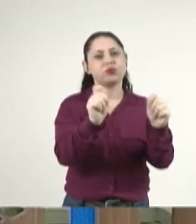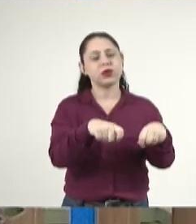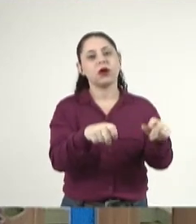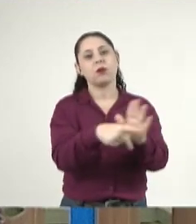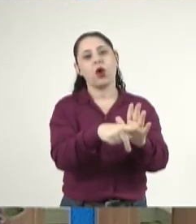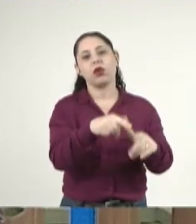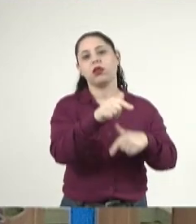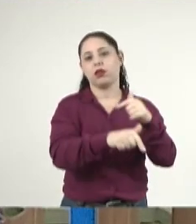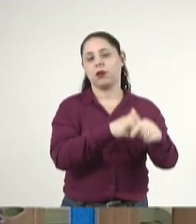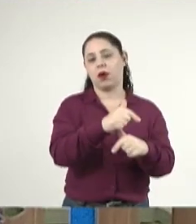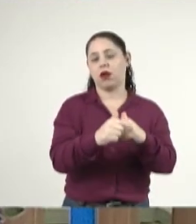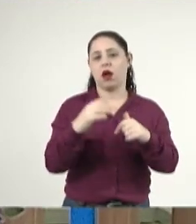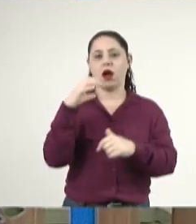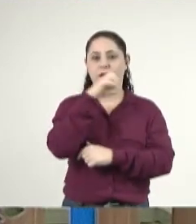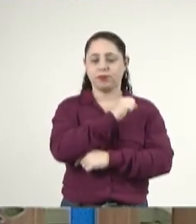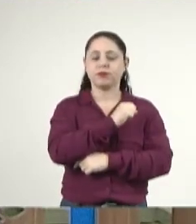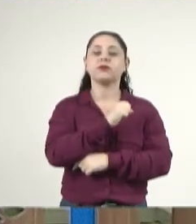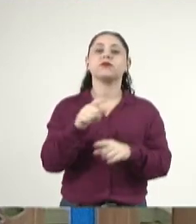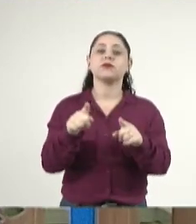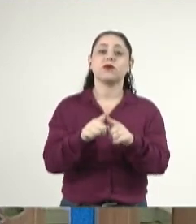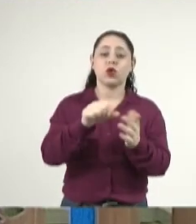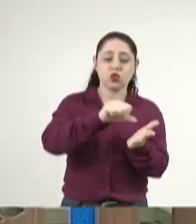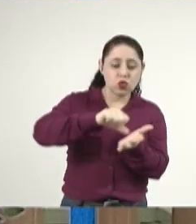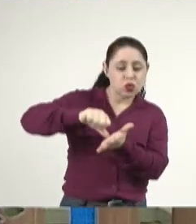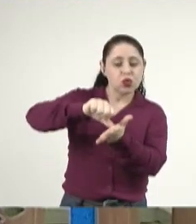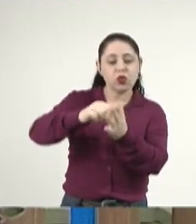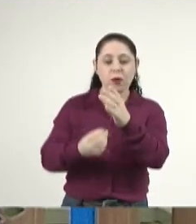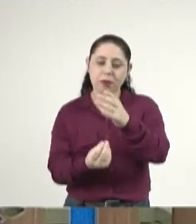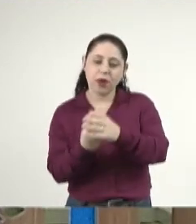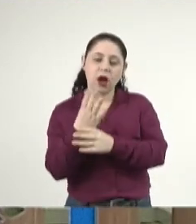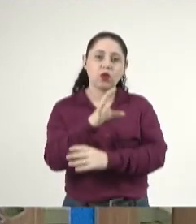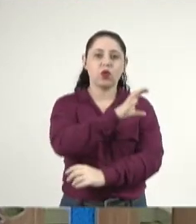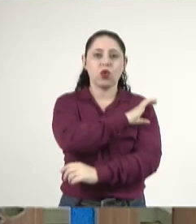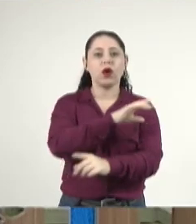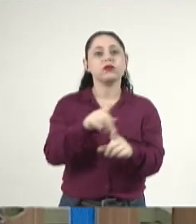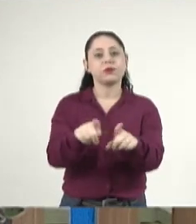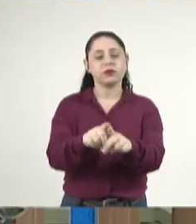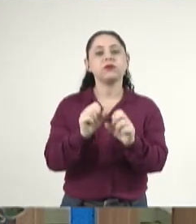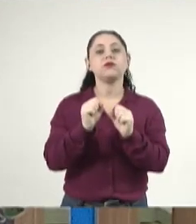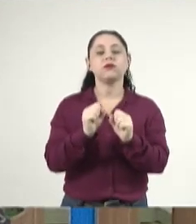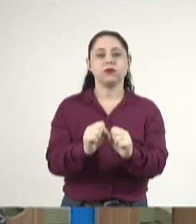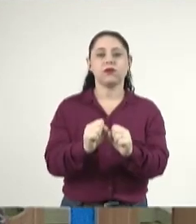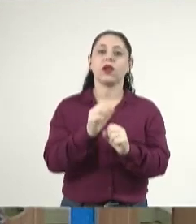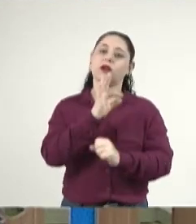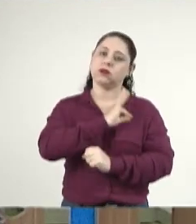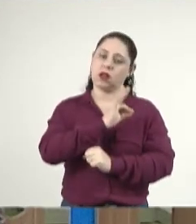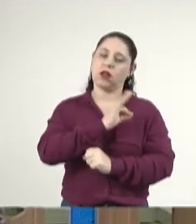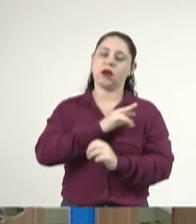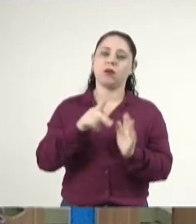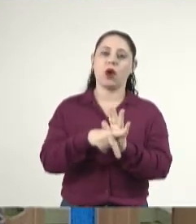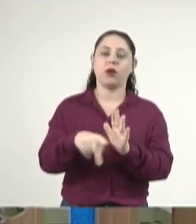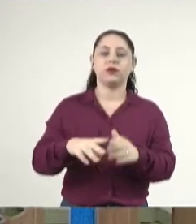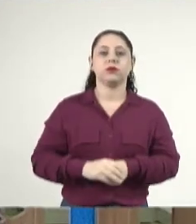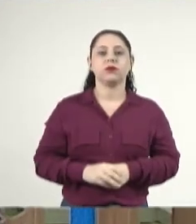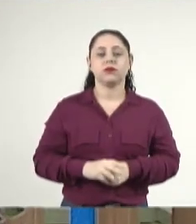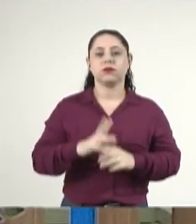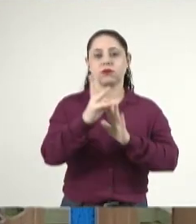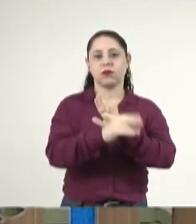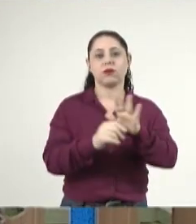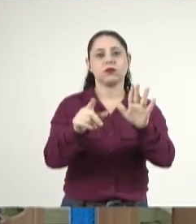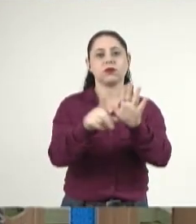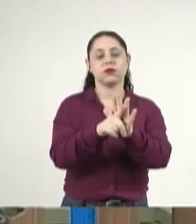que os trabalhos avancem e que quando núcleos são criados também que os coordenadores possam ser remunerados por isso. Bom, esse é o projeto de lei